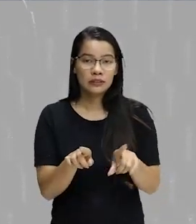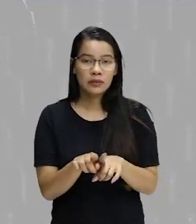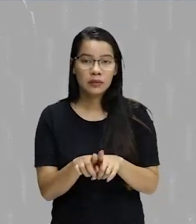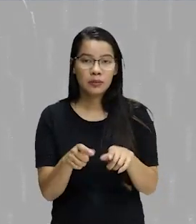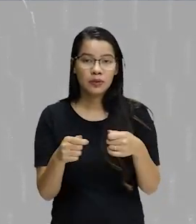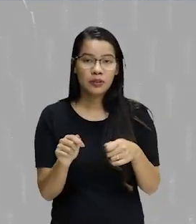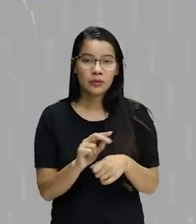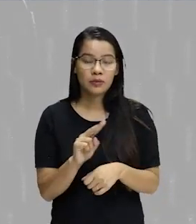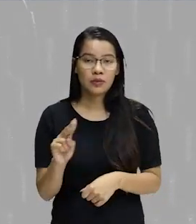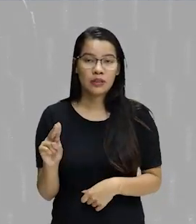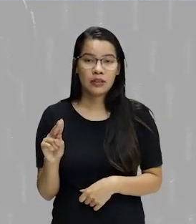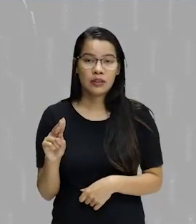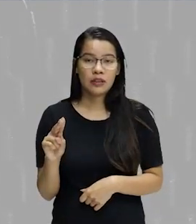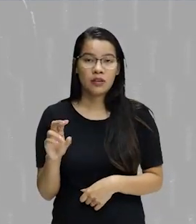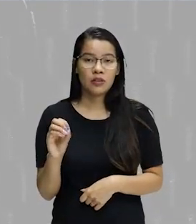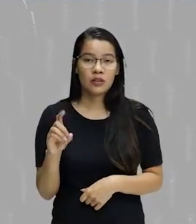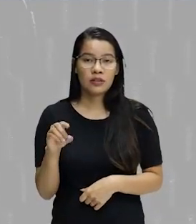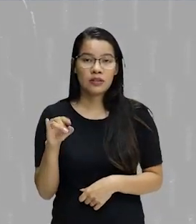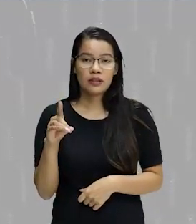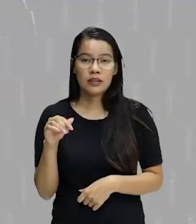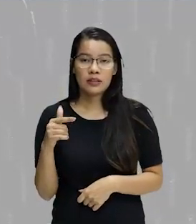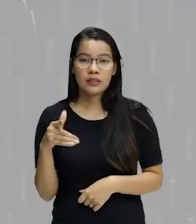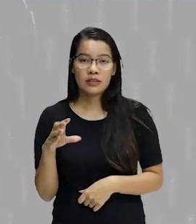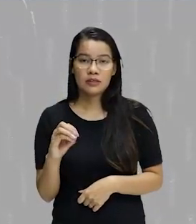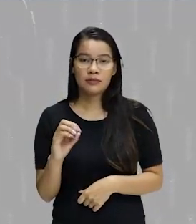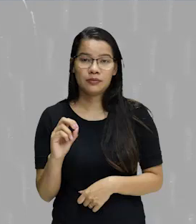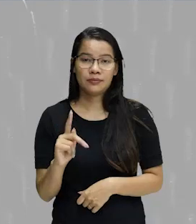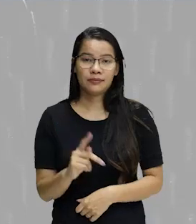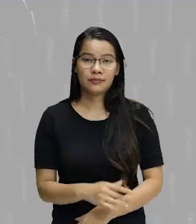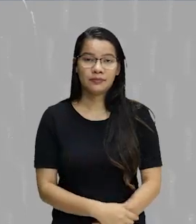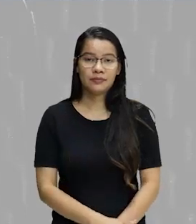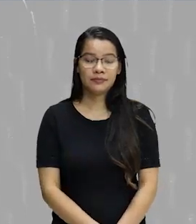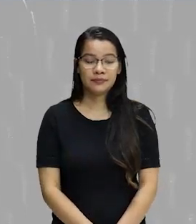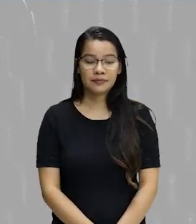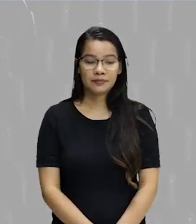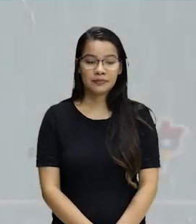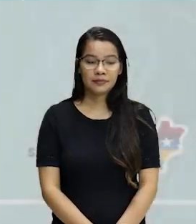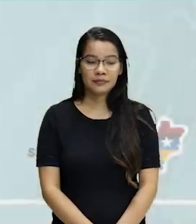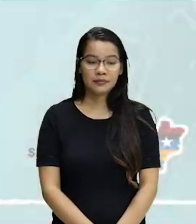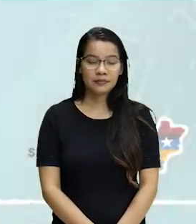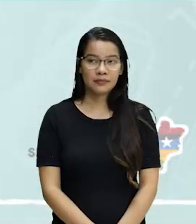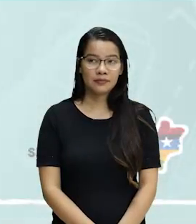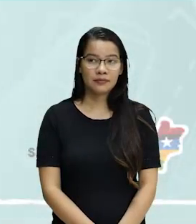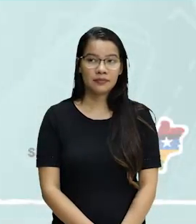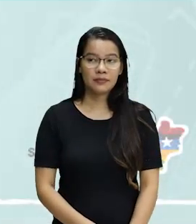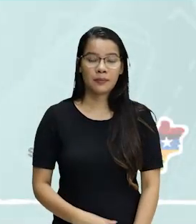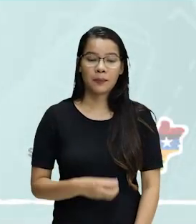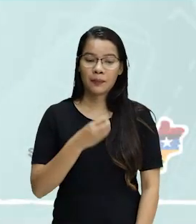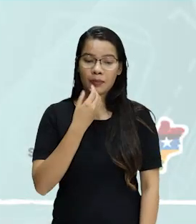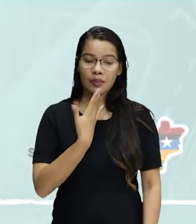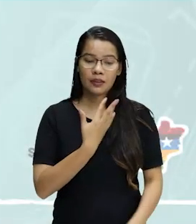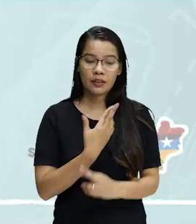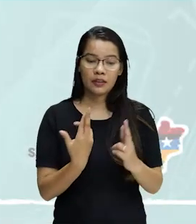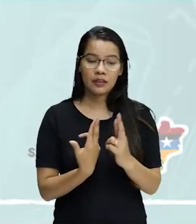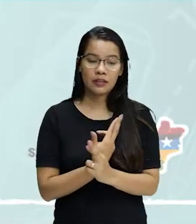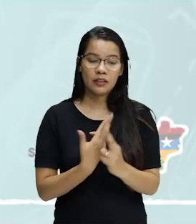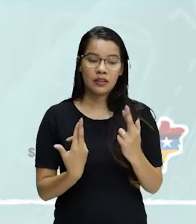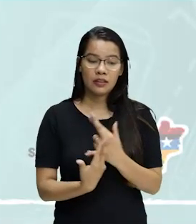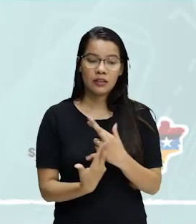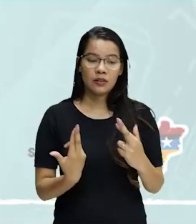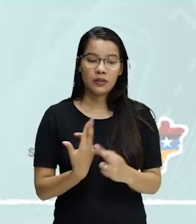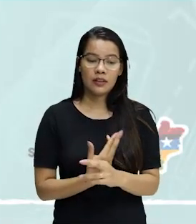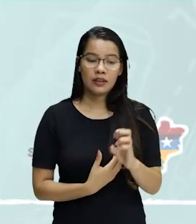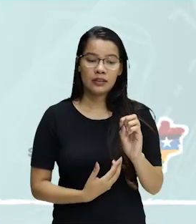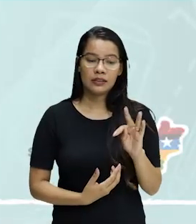uma reação de oxidação. Show de bola? Bom, e relacionado ao etanol.